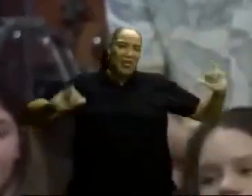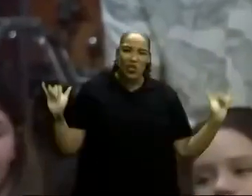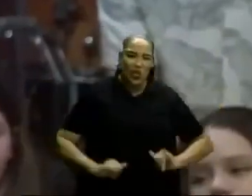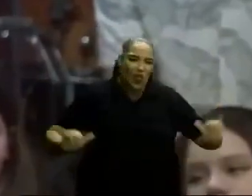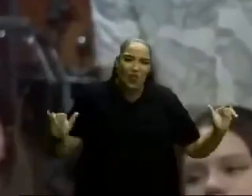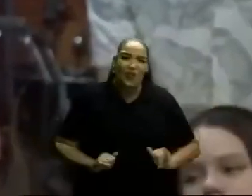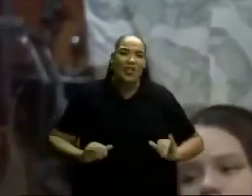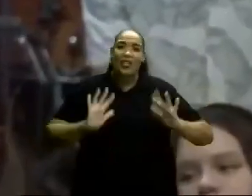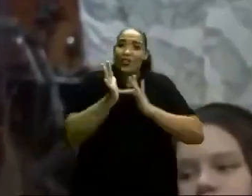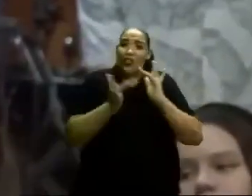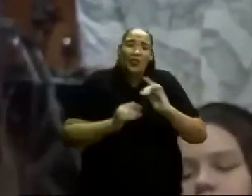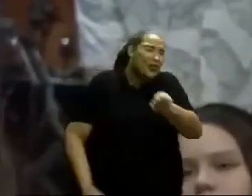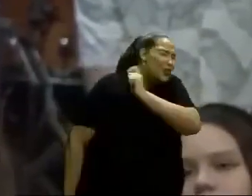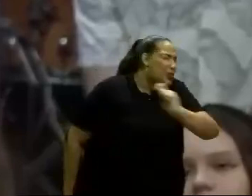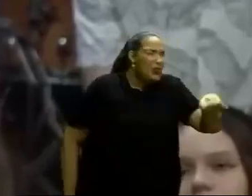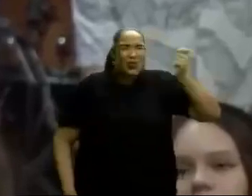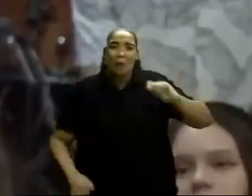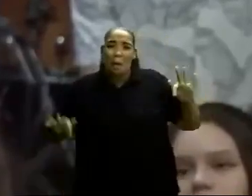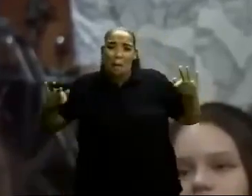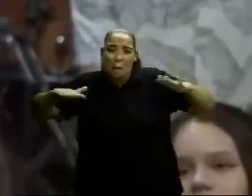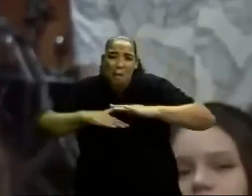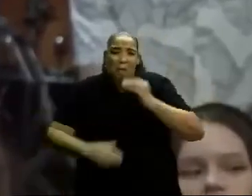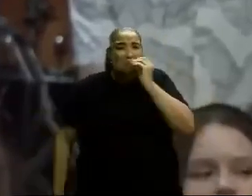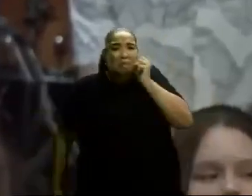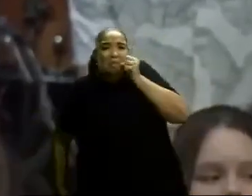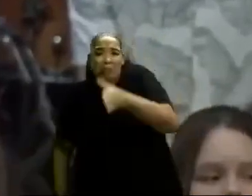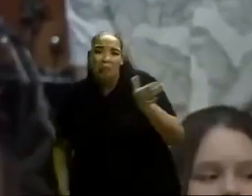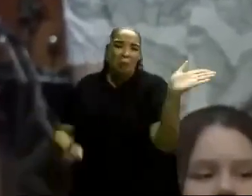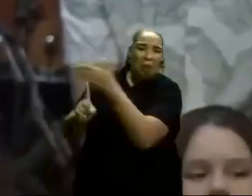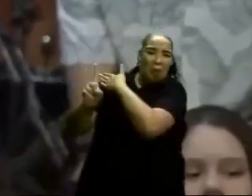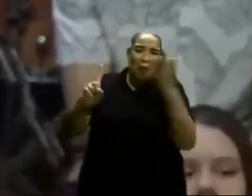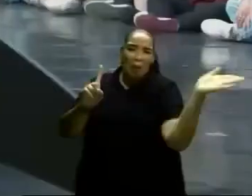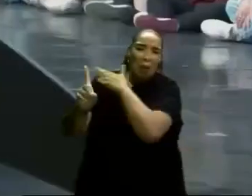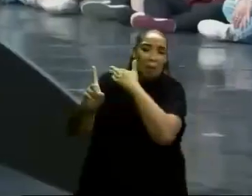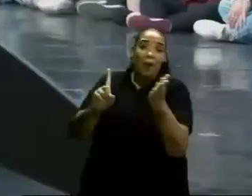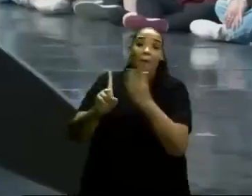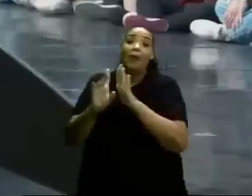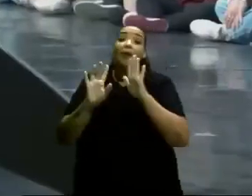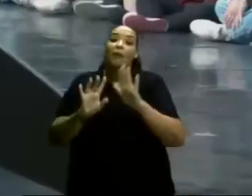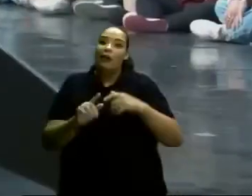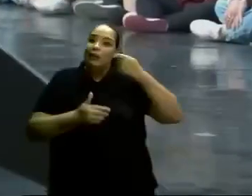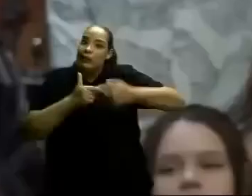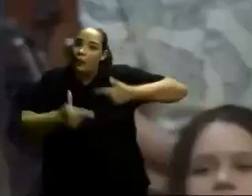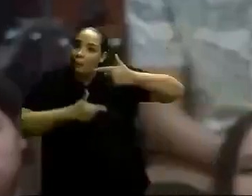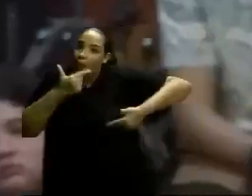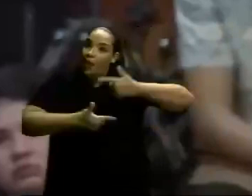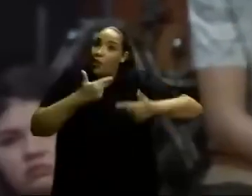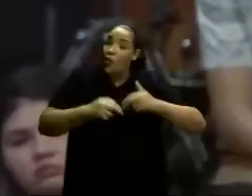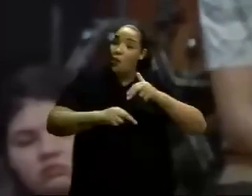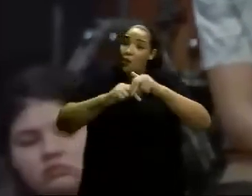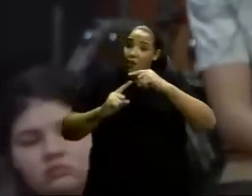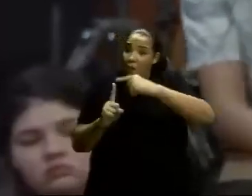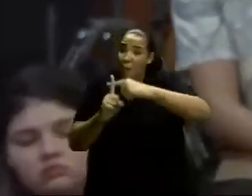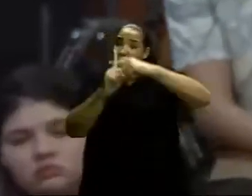da cabeça até o pé, humilhado, cuspido, esbofeteado. Eu nunca vi alguém trabalhar tanto no Calvário. Só por cima para a gente